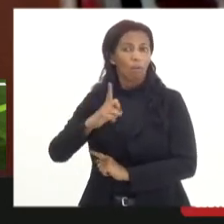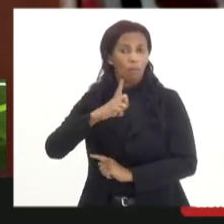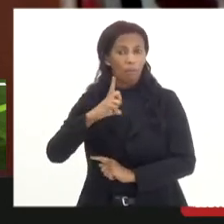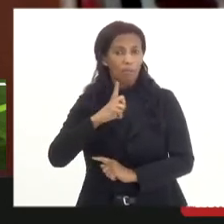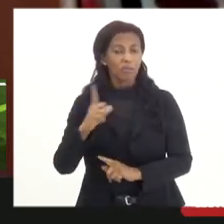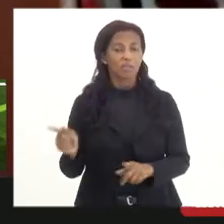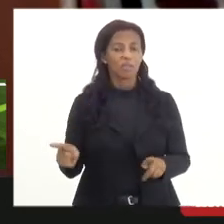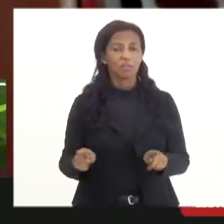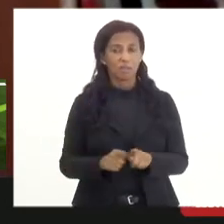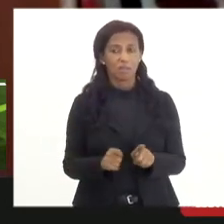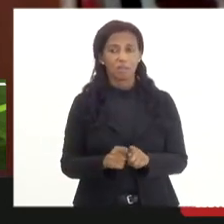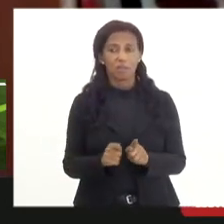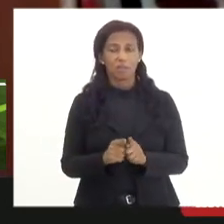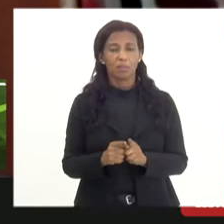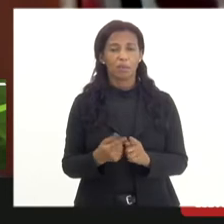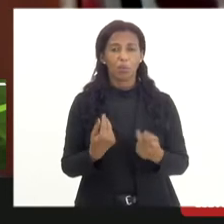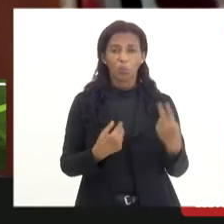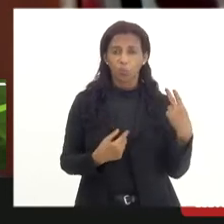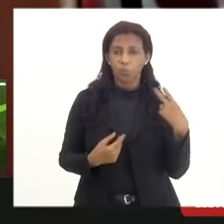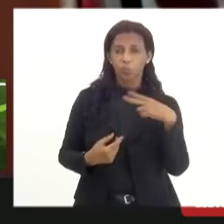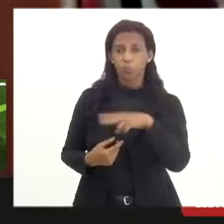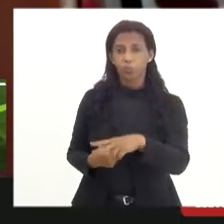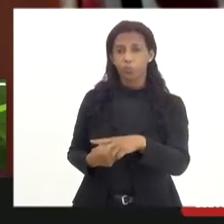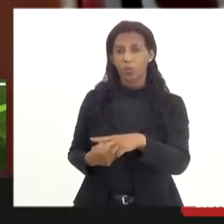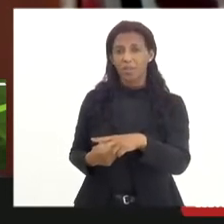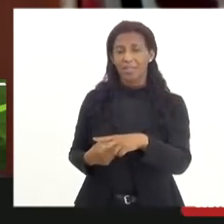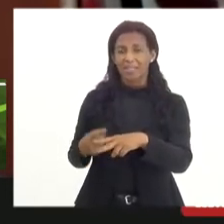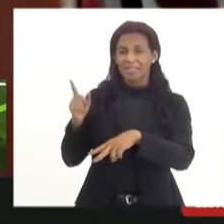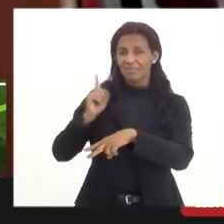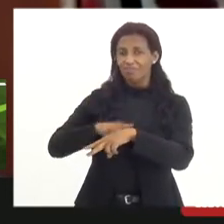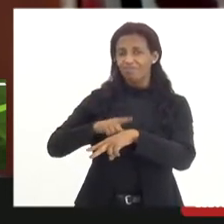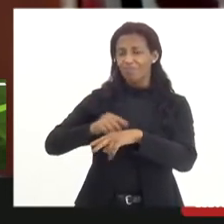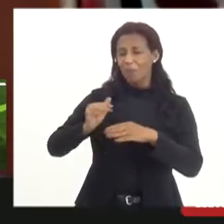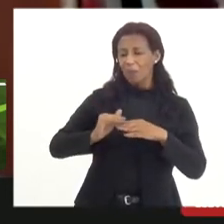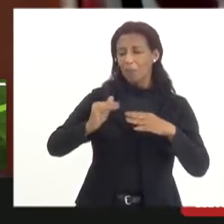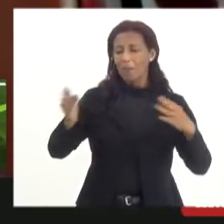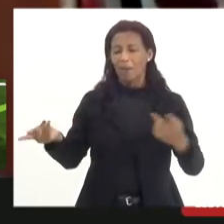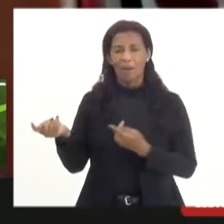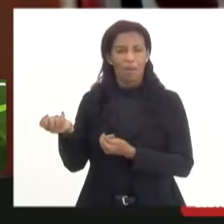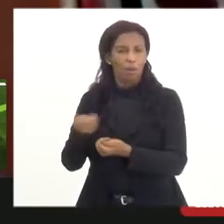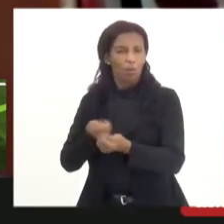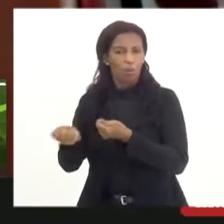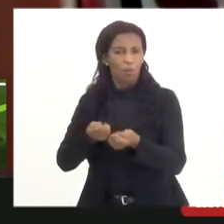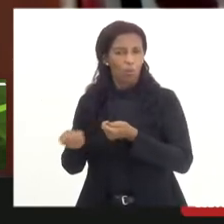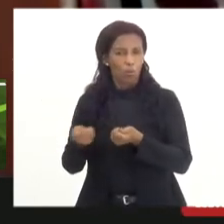dizer, também um olhar aí de médio e longo prazo. Eu acho que as economias capitalistas